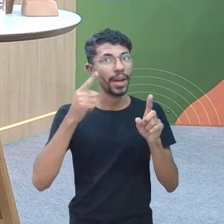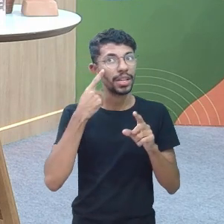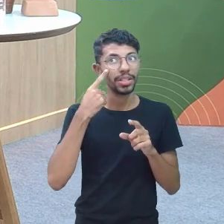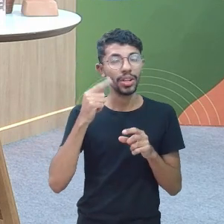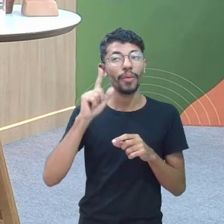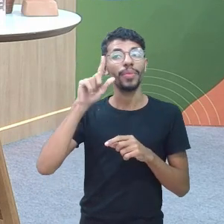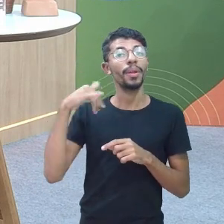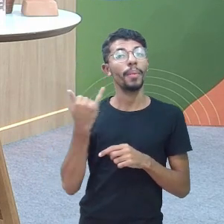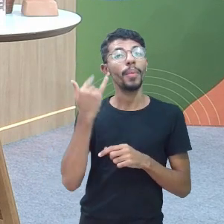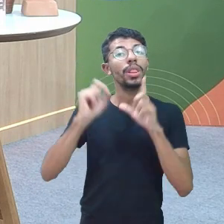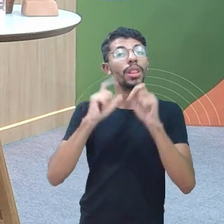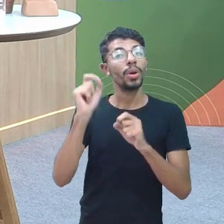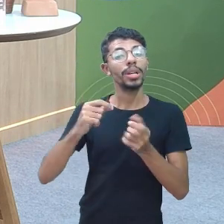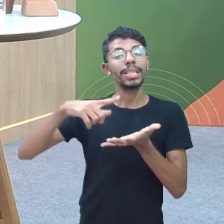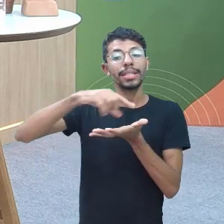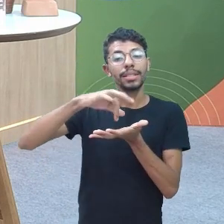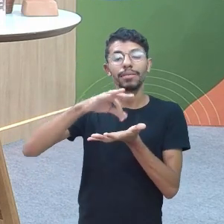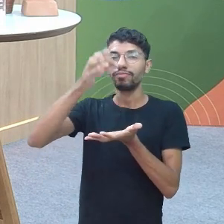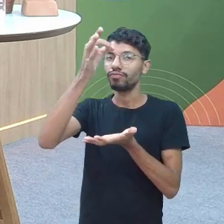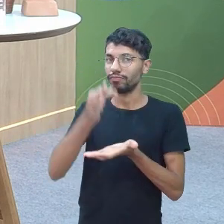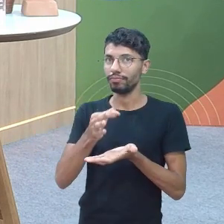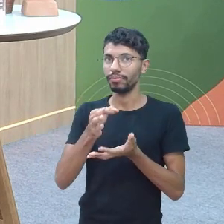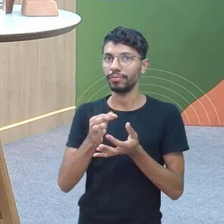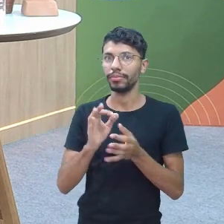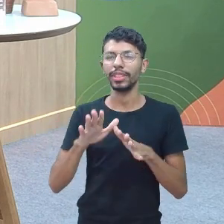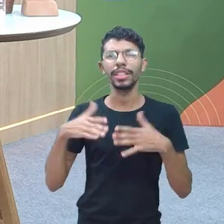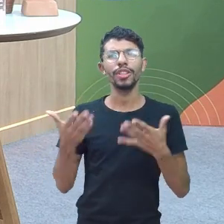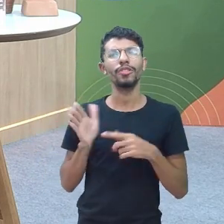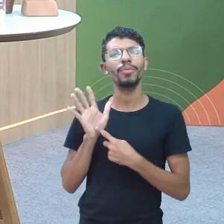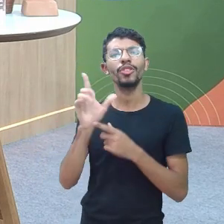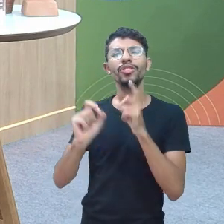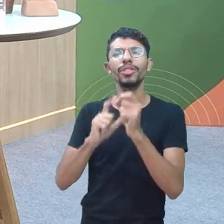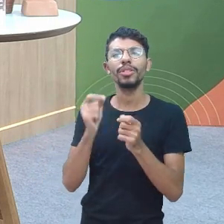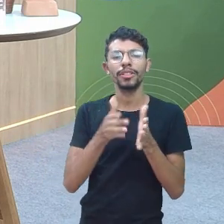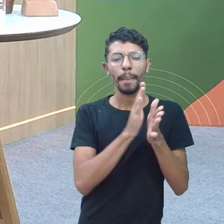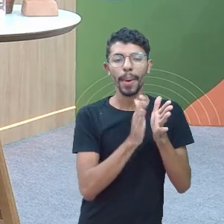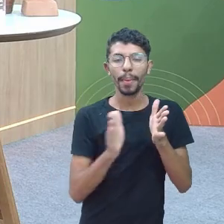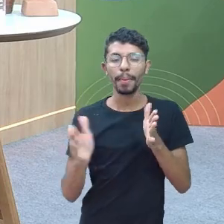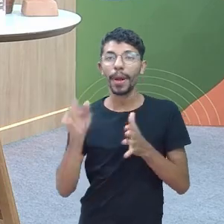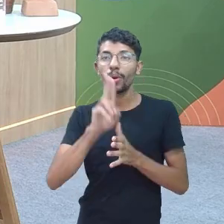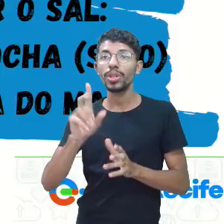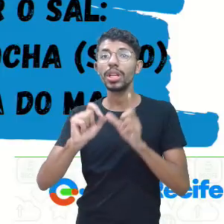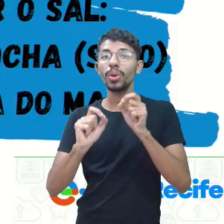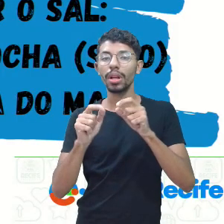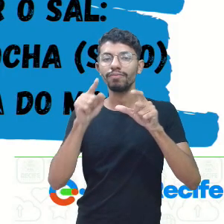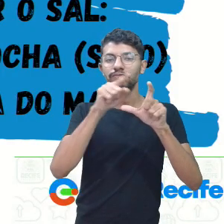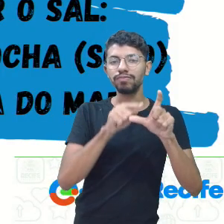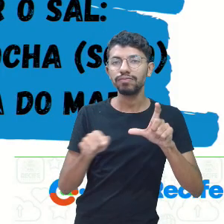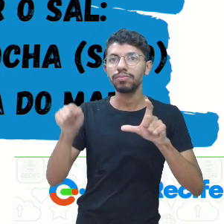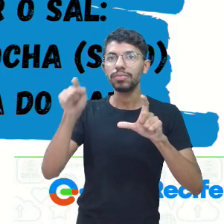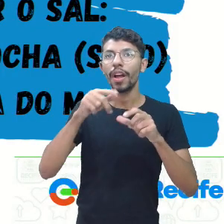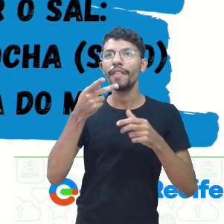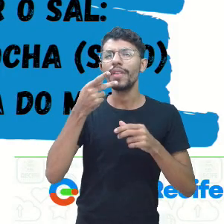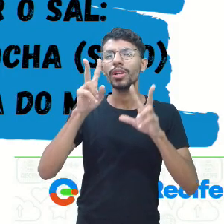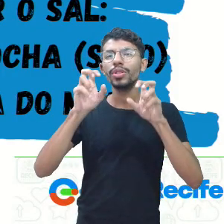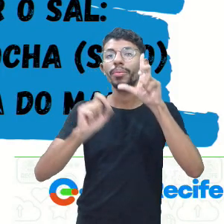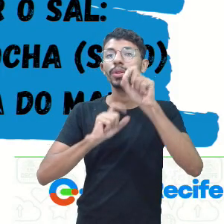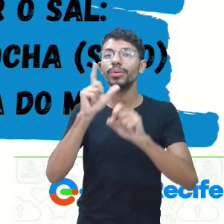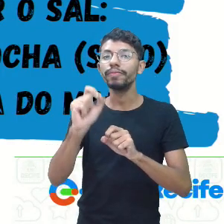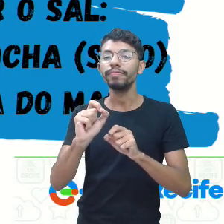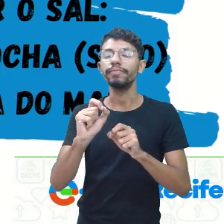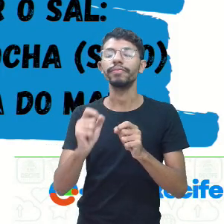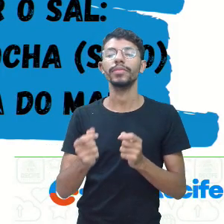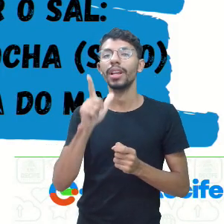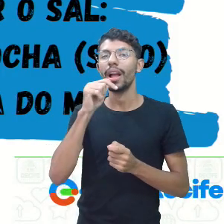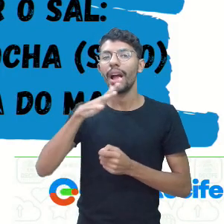na dosagem certa. E aí eu trouxe para vocês aí uma sequência, através de um ciclo, falando da água do mar, né? Então, eu